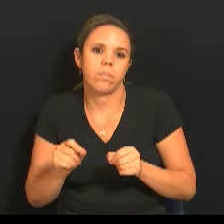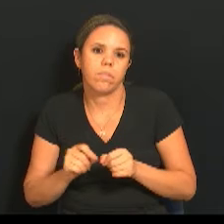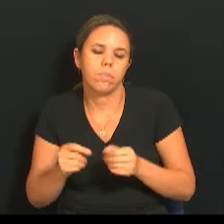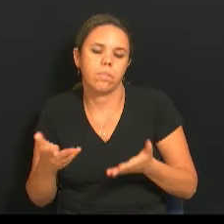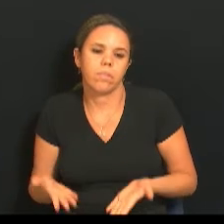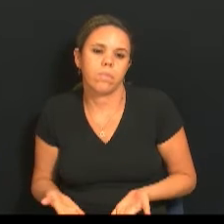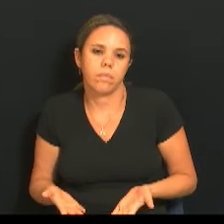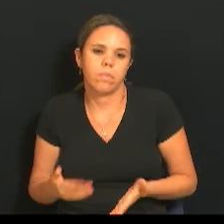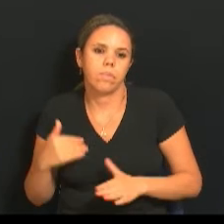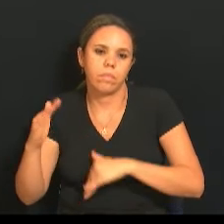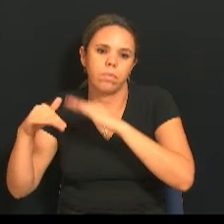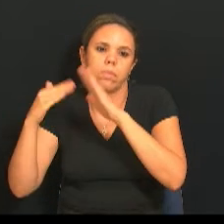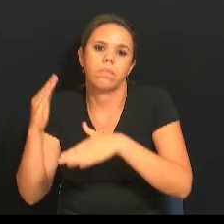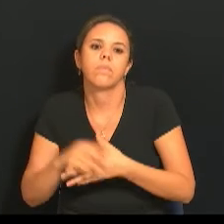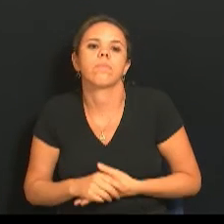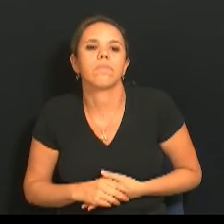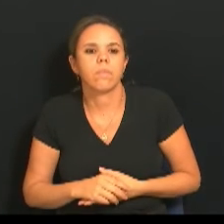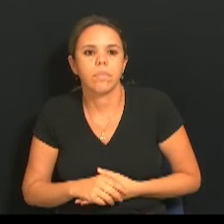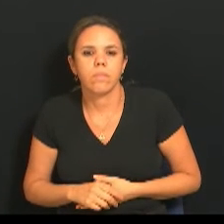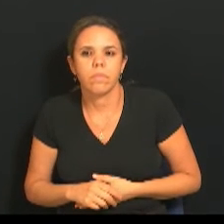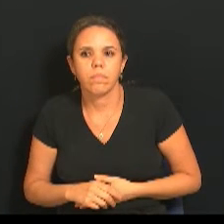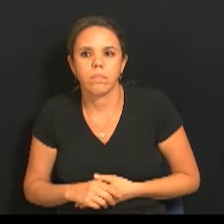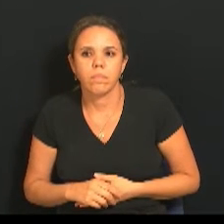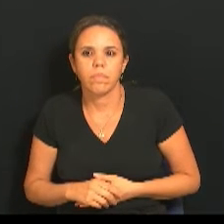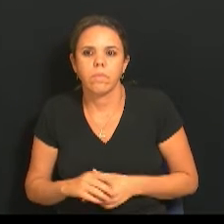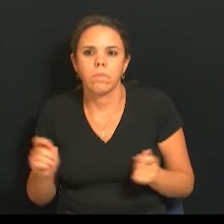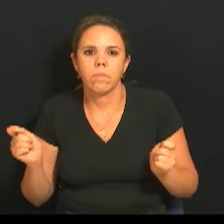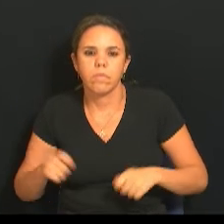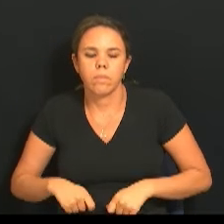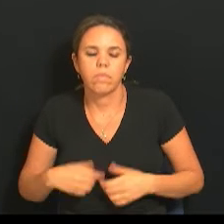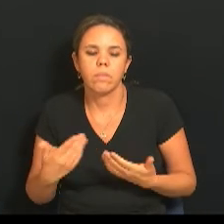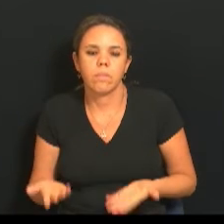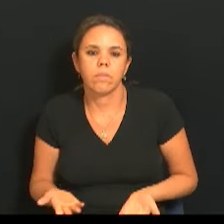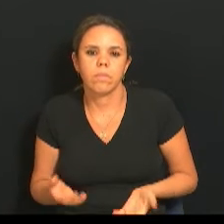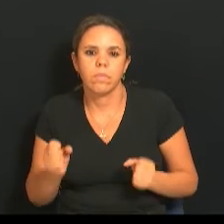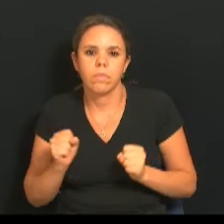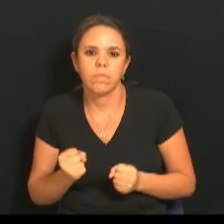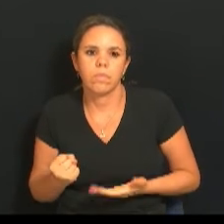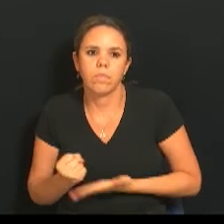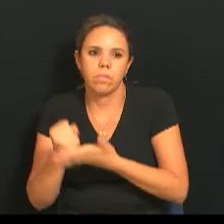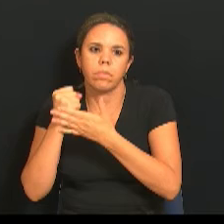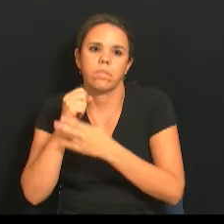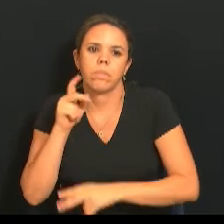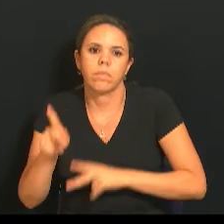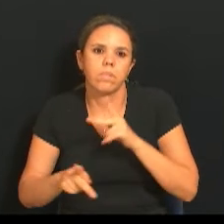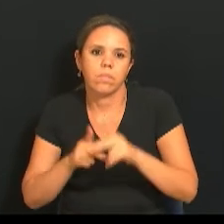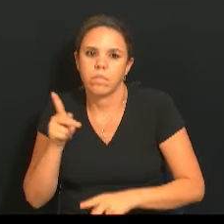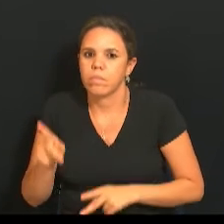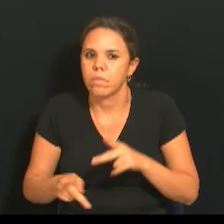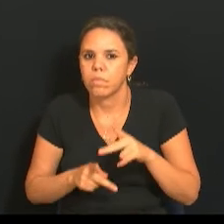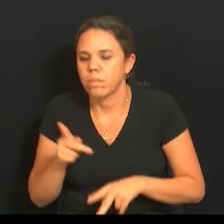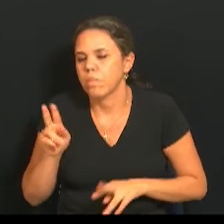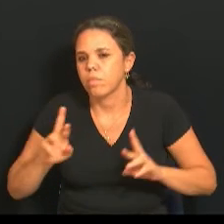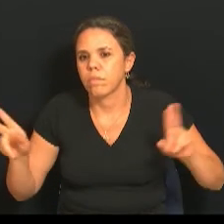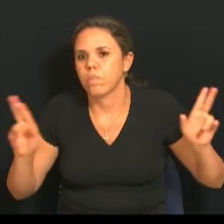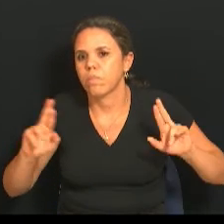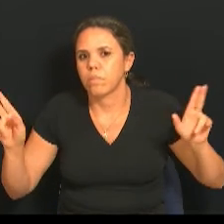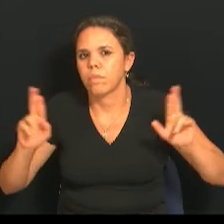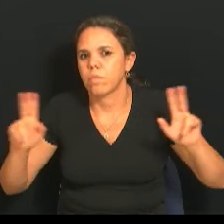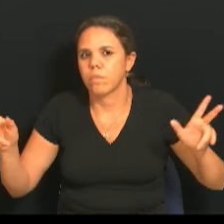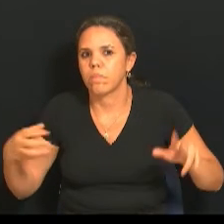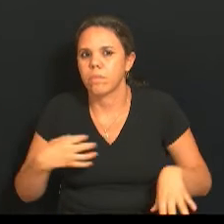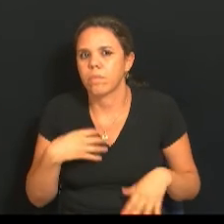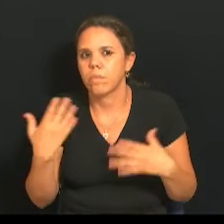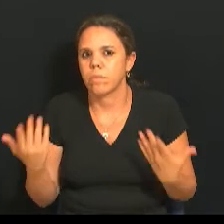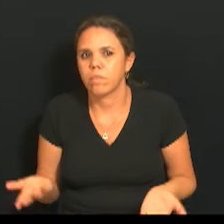gente avance nessa condição e que a gente possa ajudar essa população de diferentes maneiras,